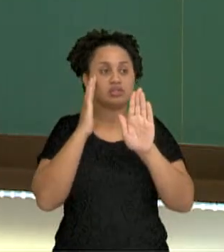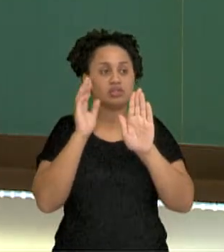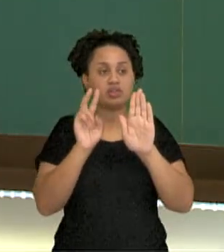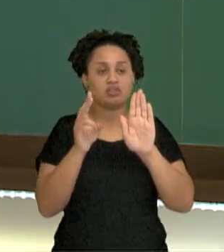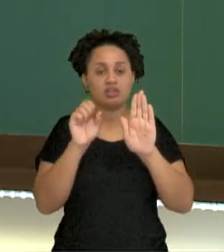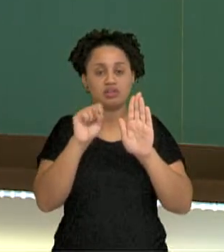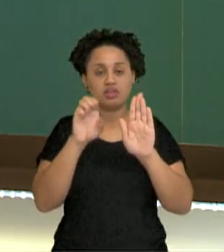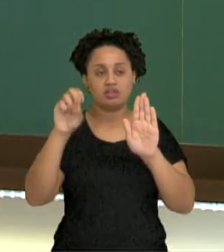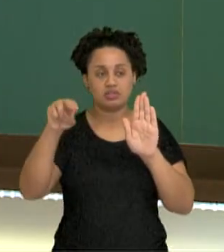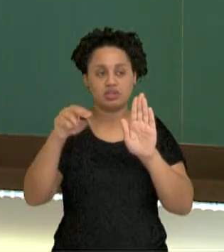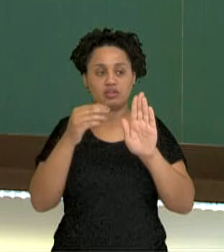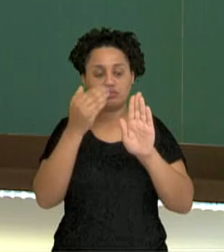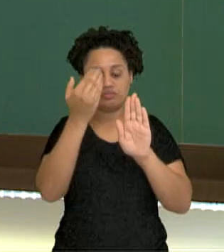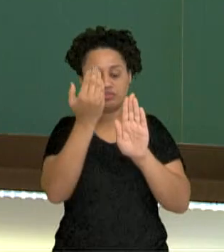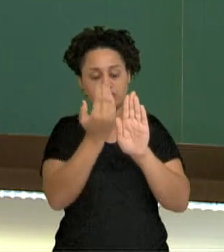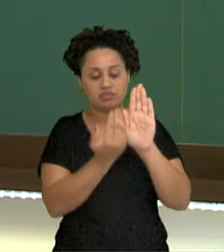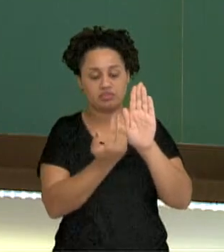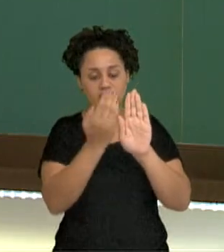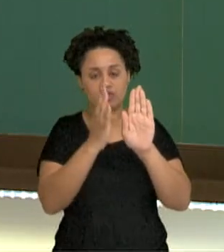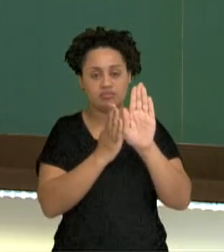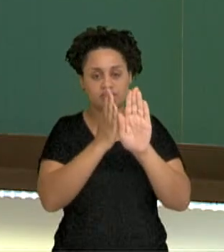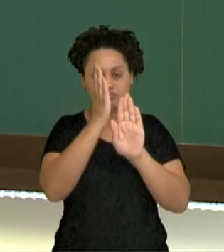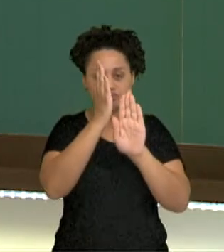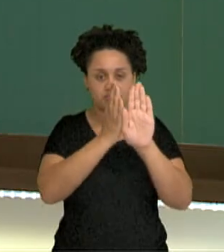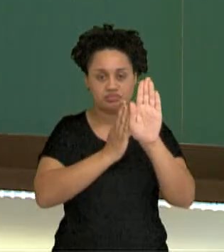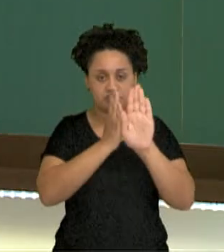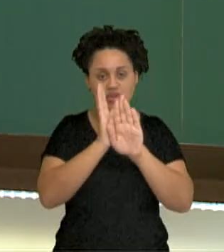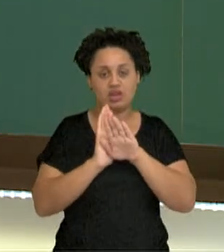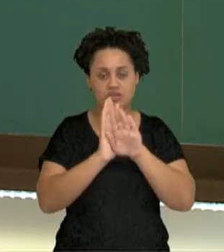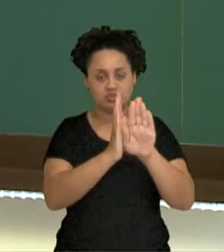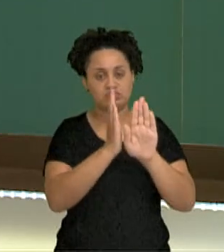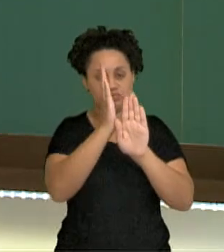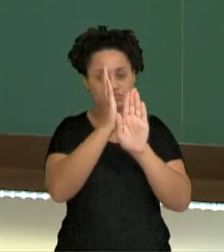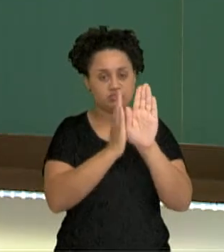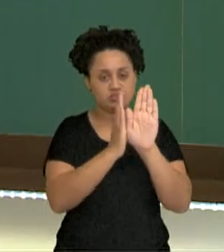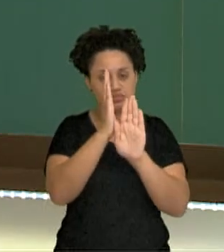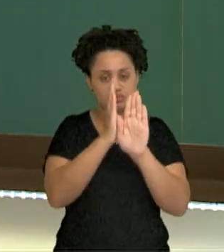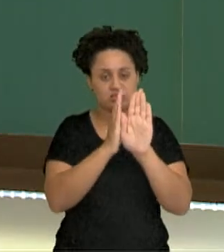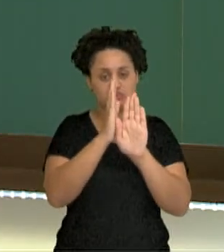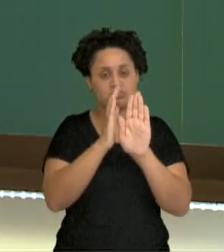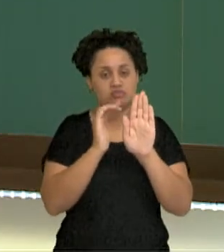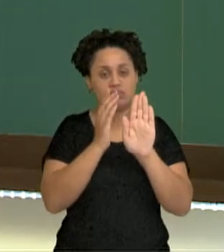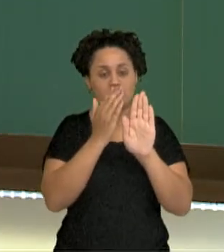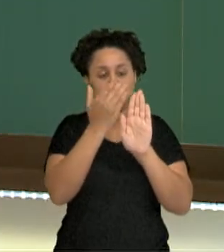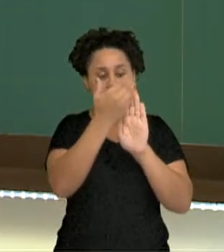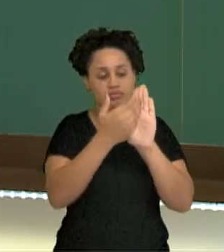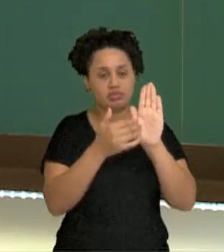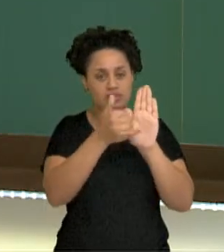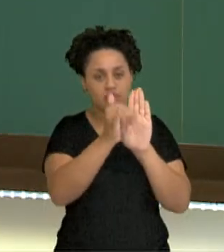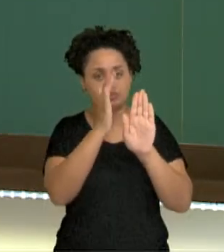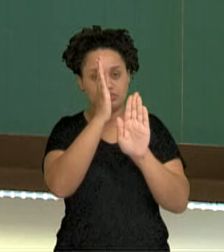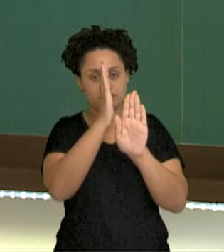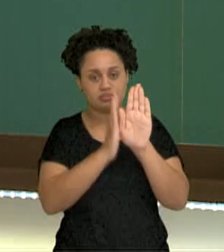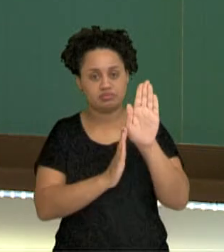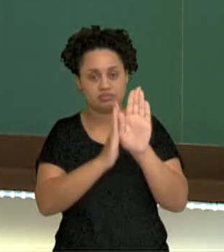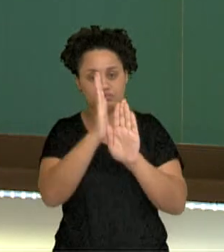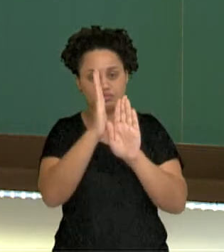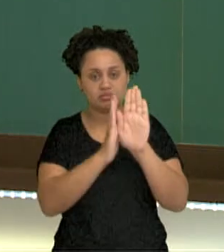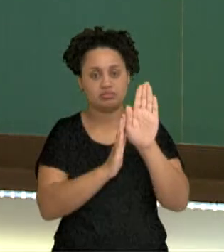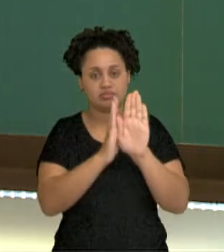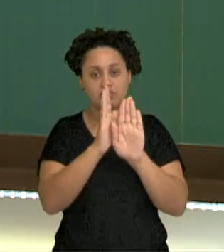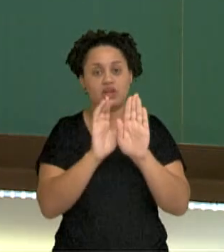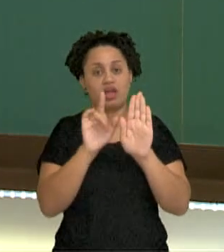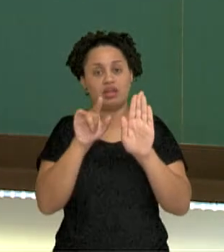E essa reta é uma reta auxiliar paralela ao eixo Y e que